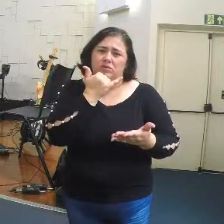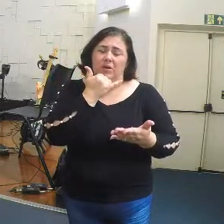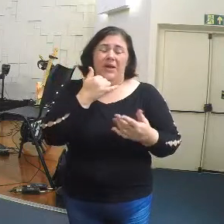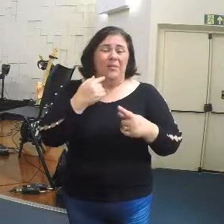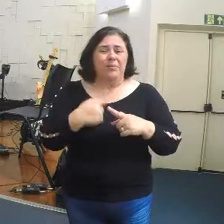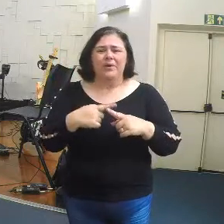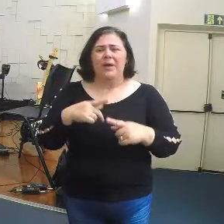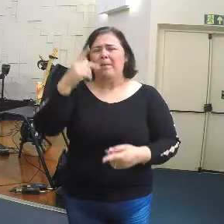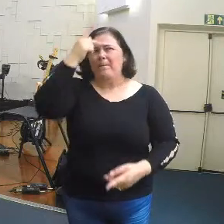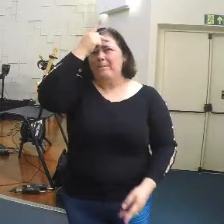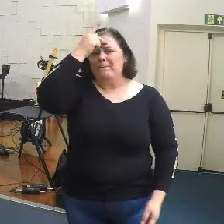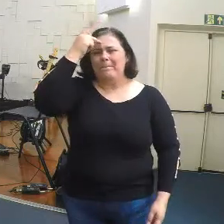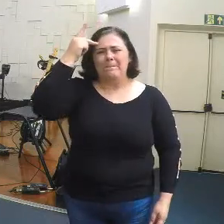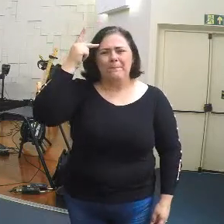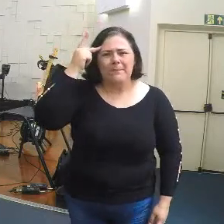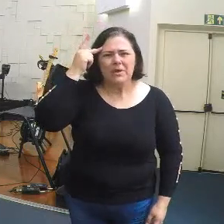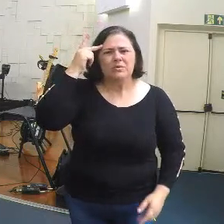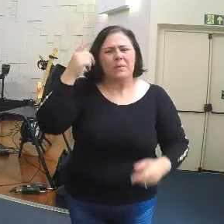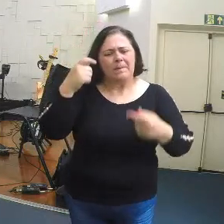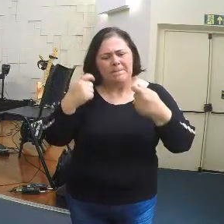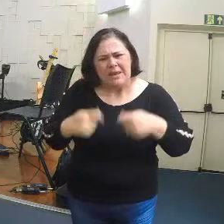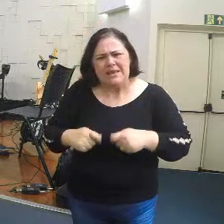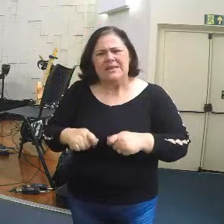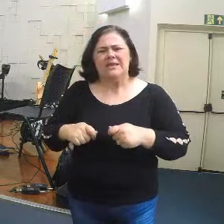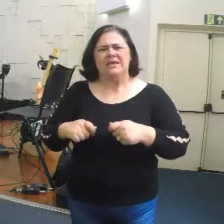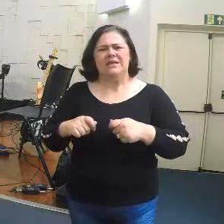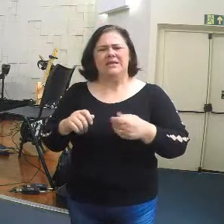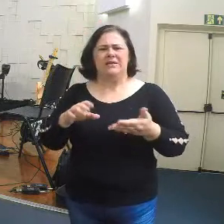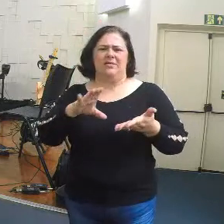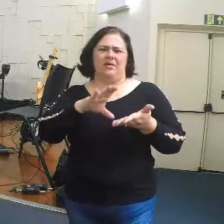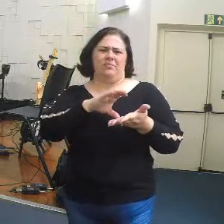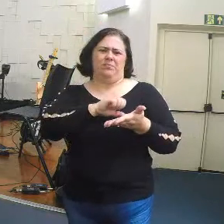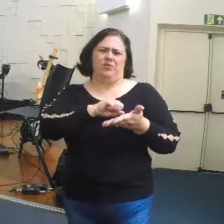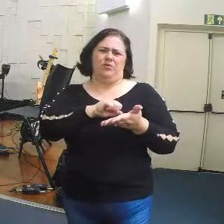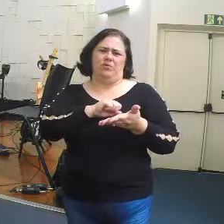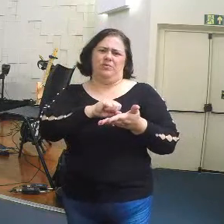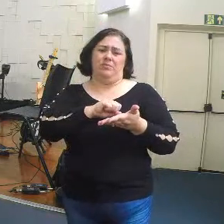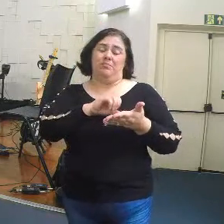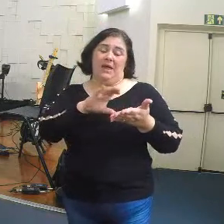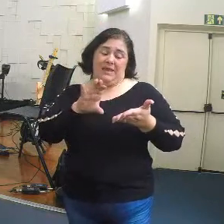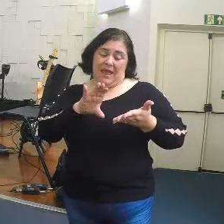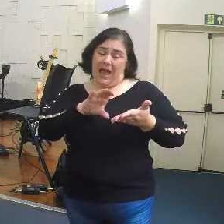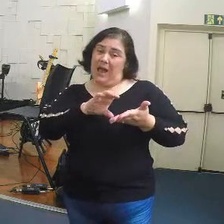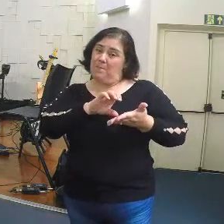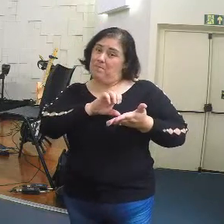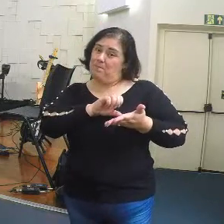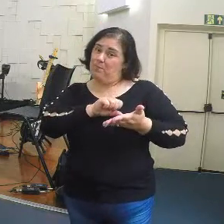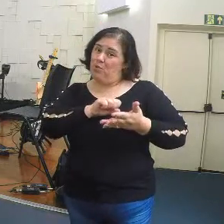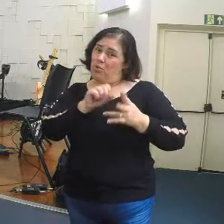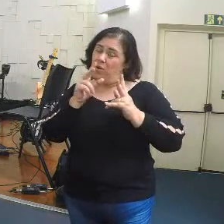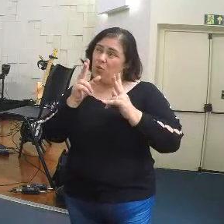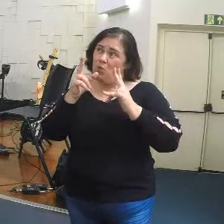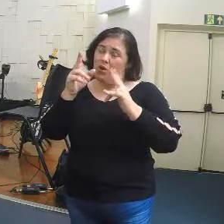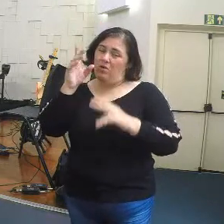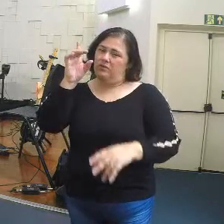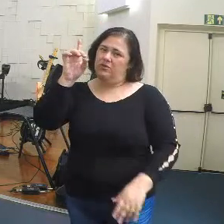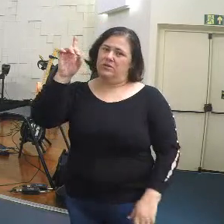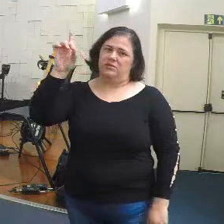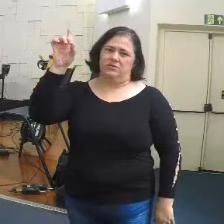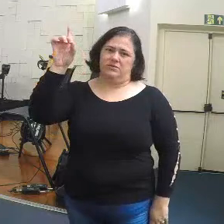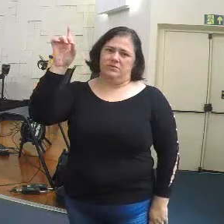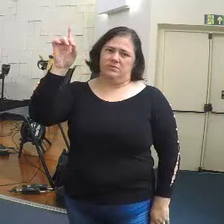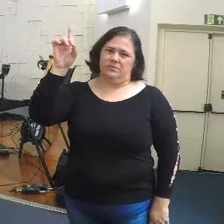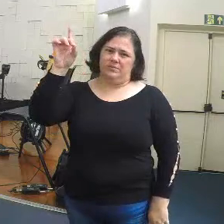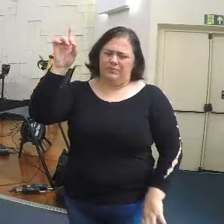amor específico, que na maioria das vezes que aparece no Novo Testamento se refere a esse amor cristão. Fora do Novo Testamento era